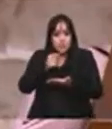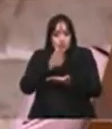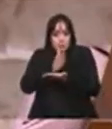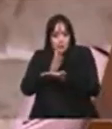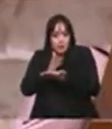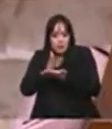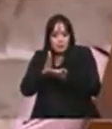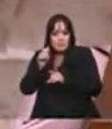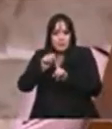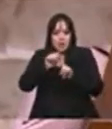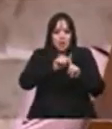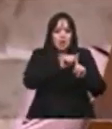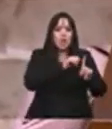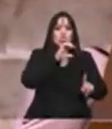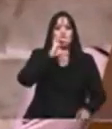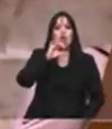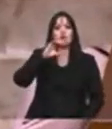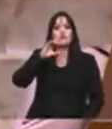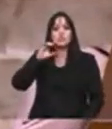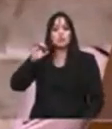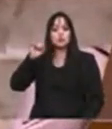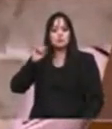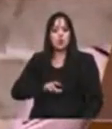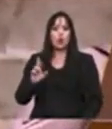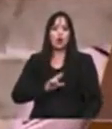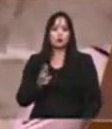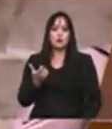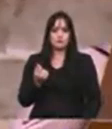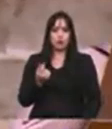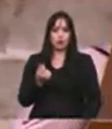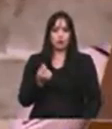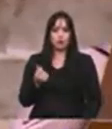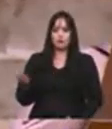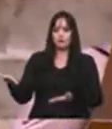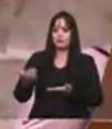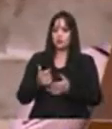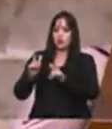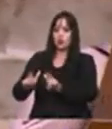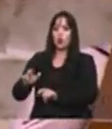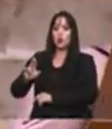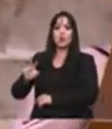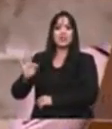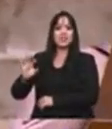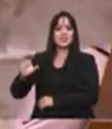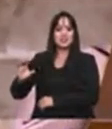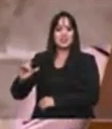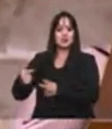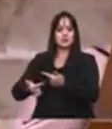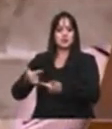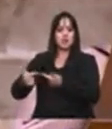mensais de R$900 mil. Os valores foram retirados na sede da UTC por funcionários